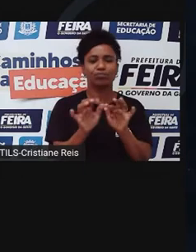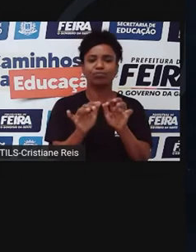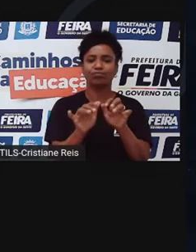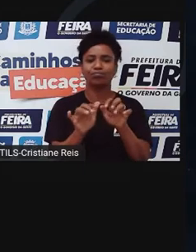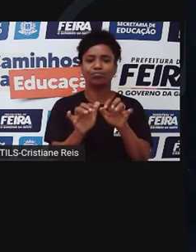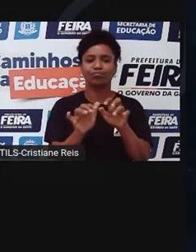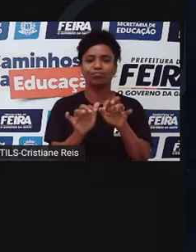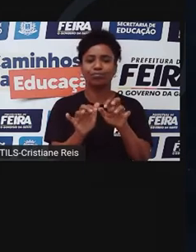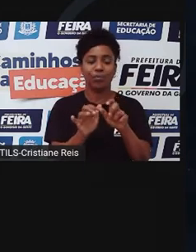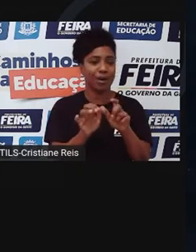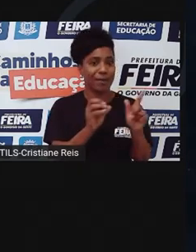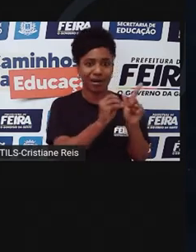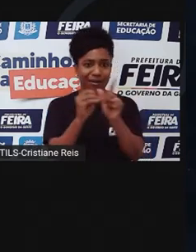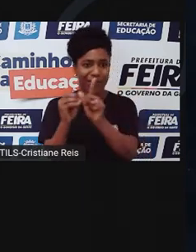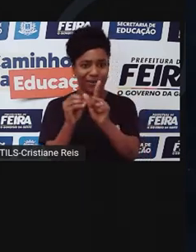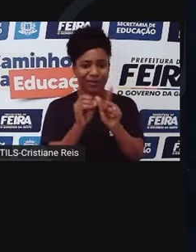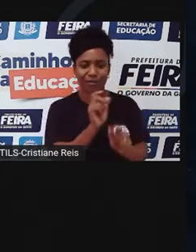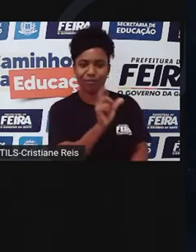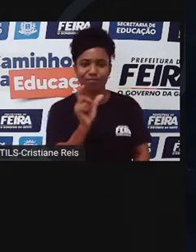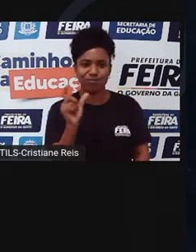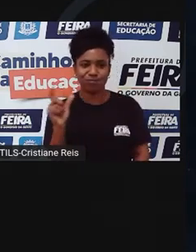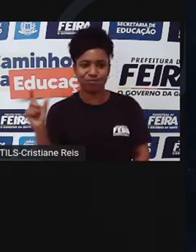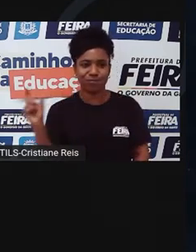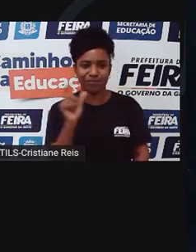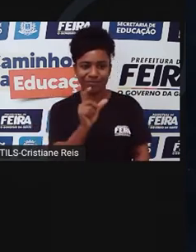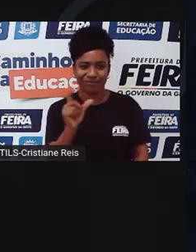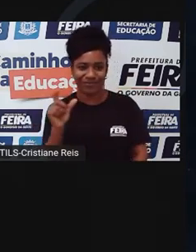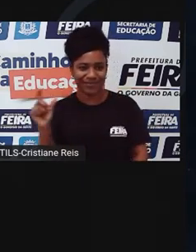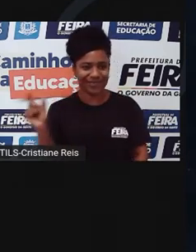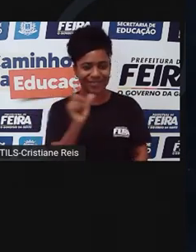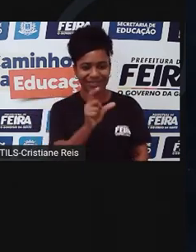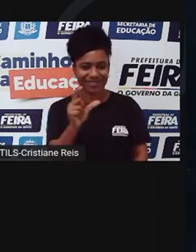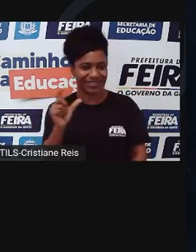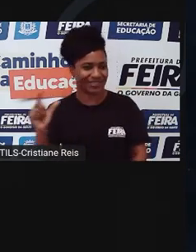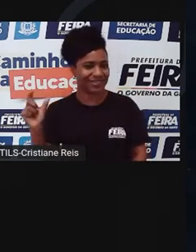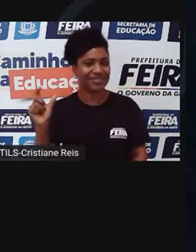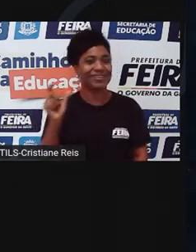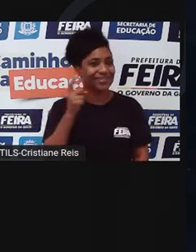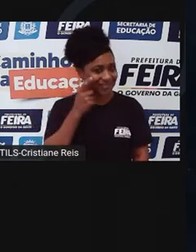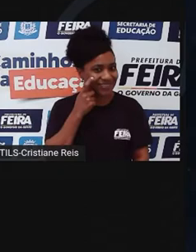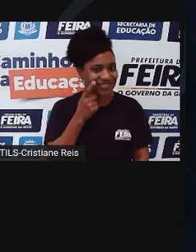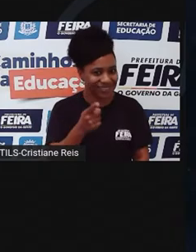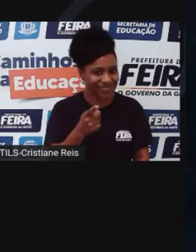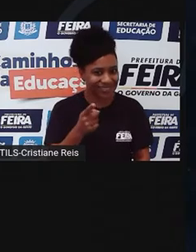de dados. Por mais que ele não possa prever exatamente o que você vai escrever, o Google